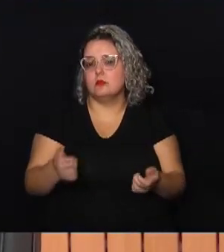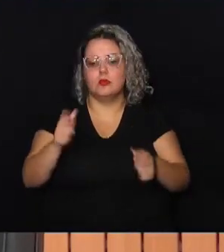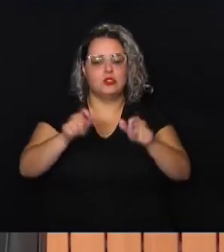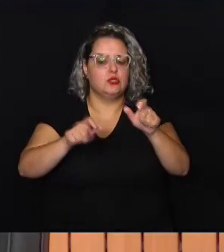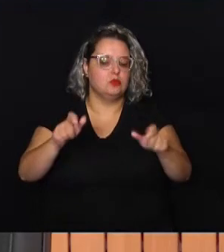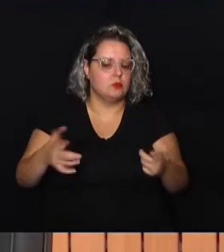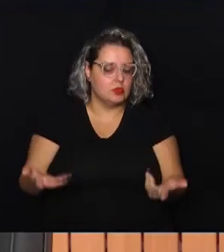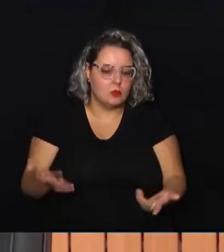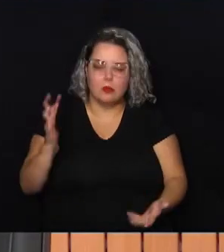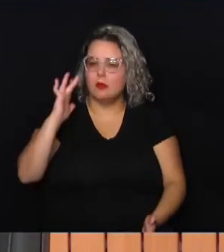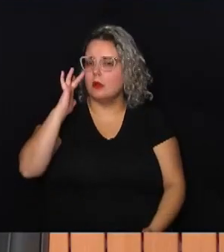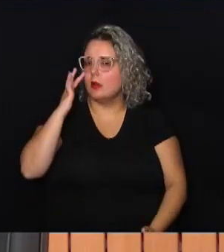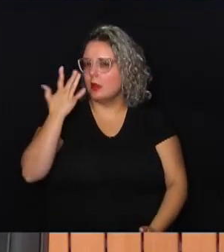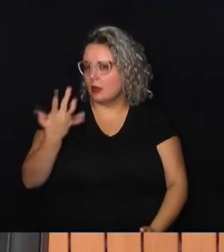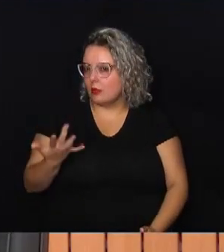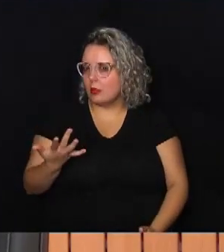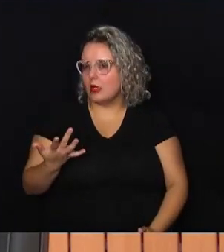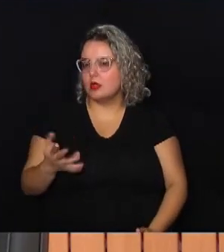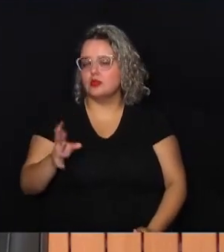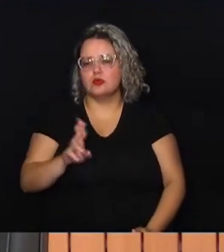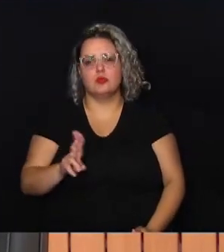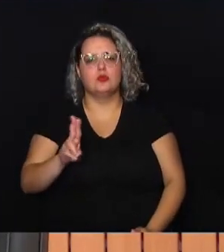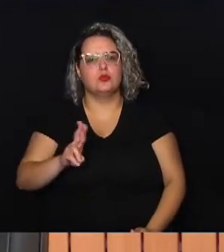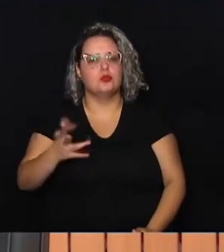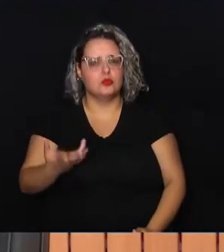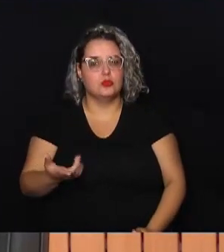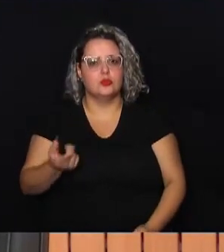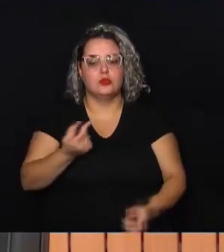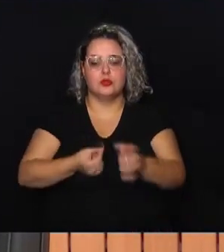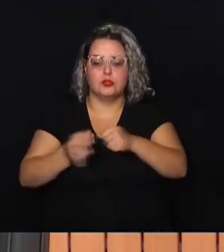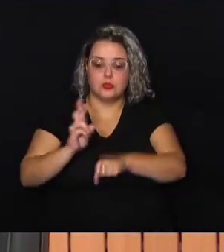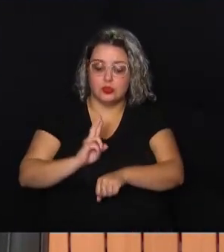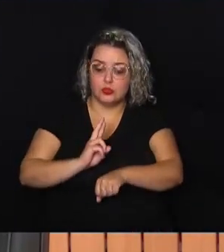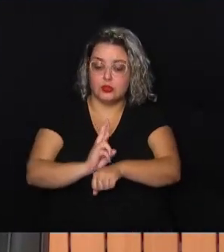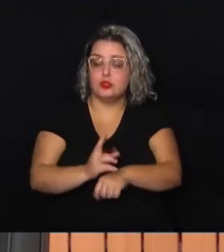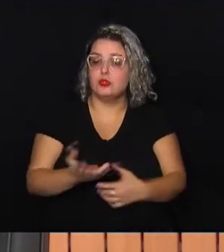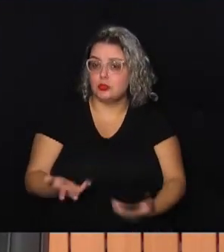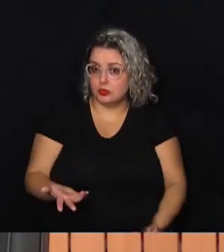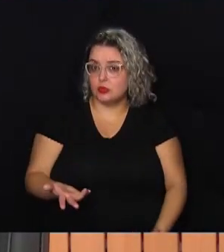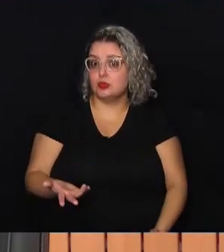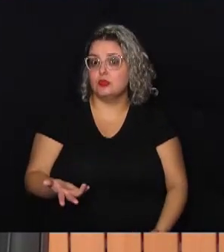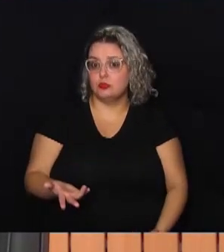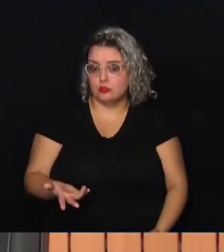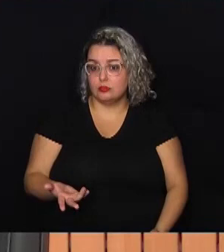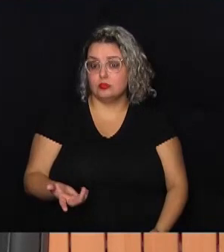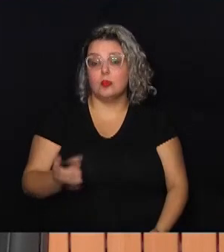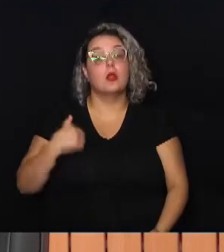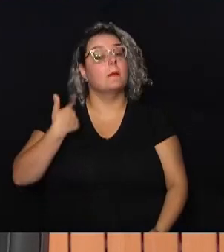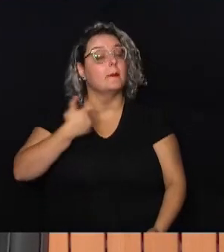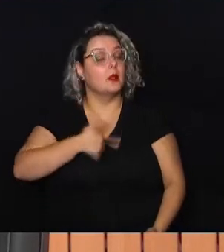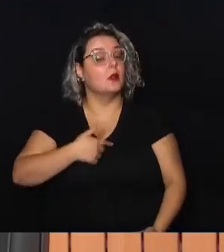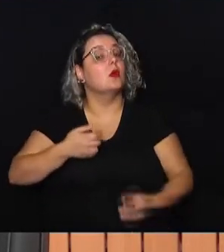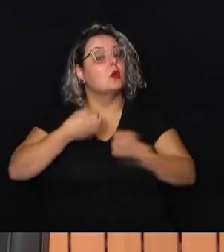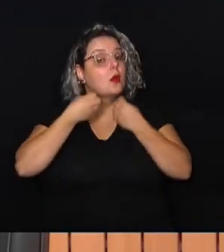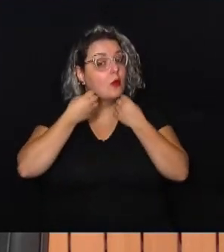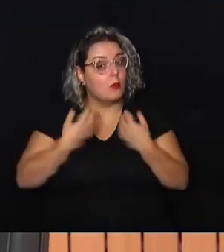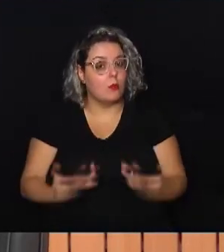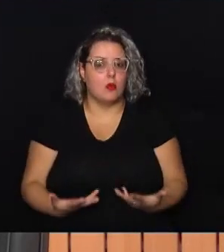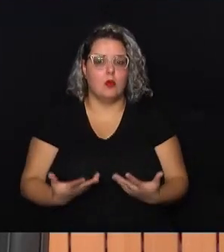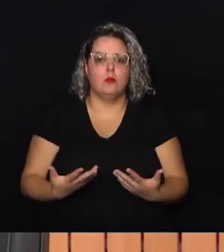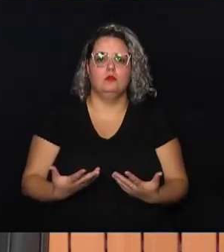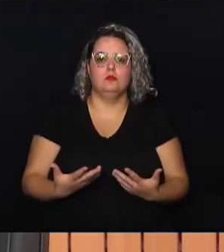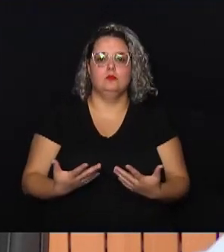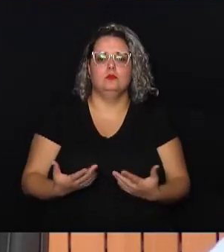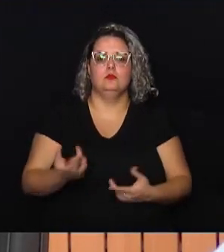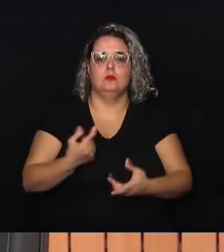pessoal, acho que vai haver uma otimização de recursos, o que para nós seria fundamental para a gente colocar